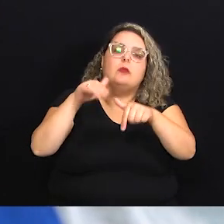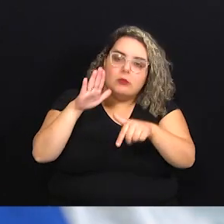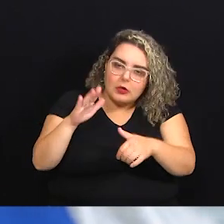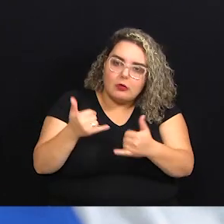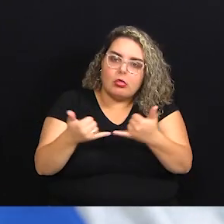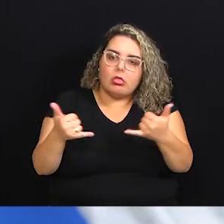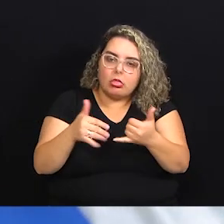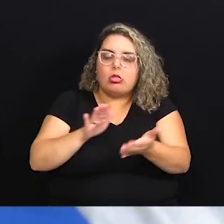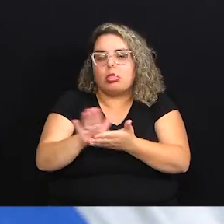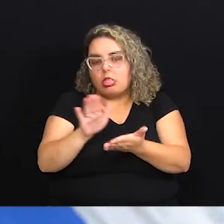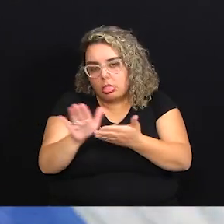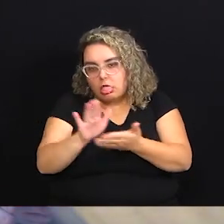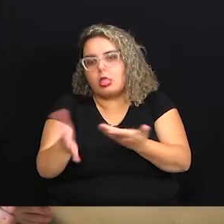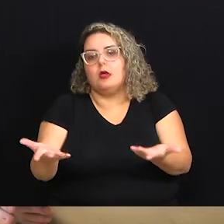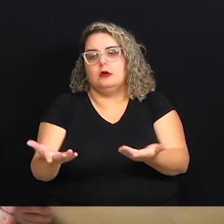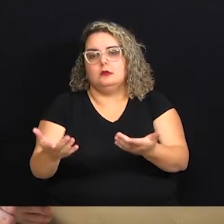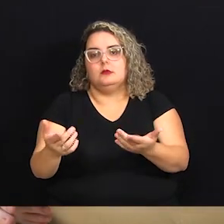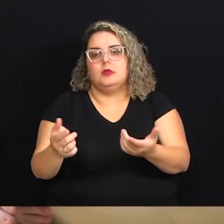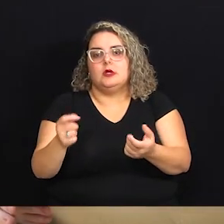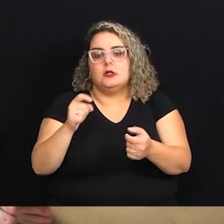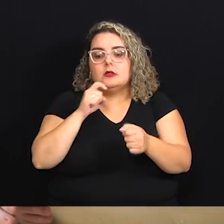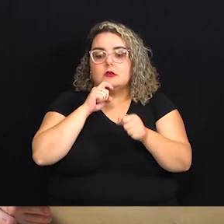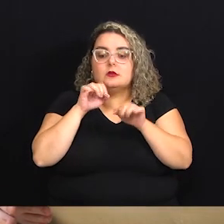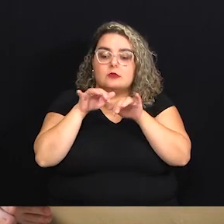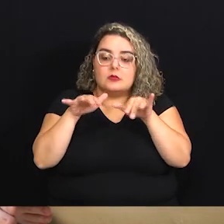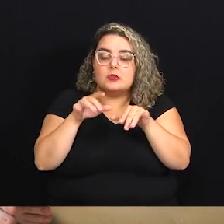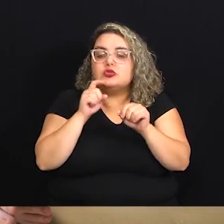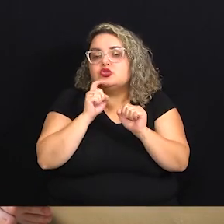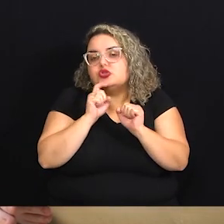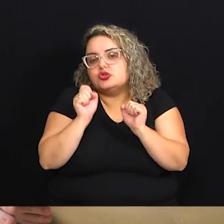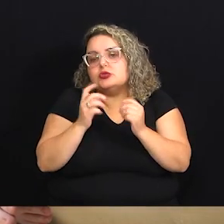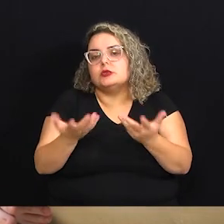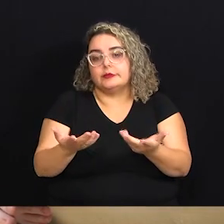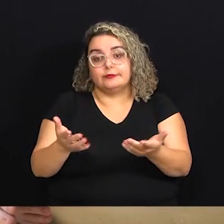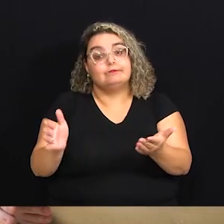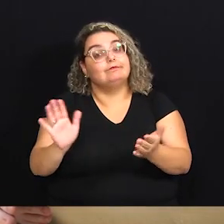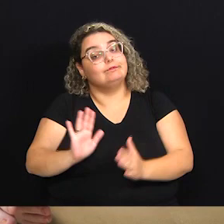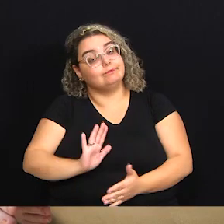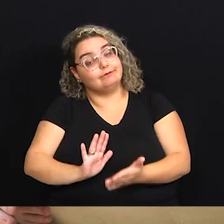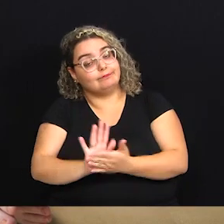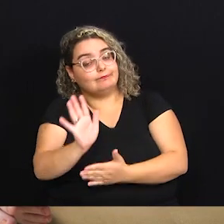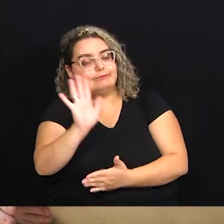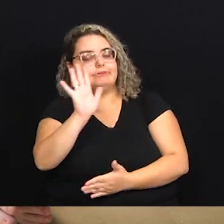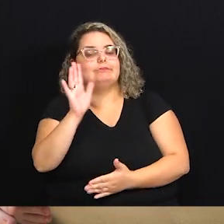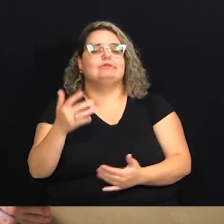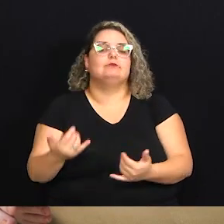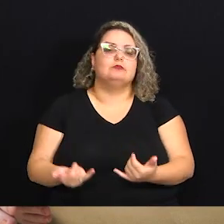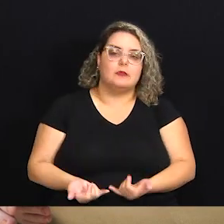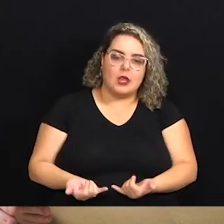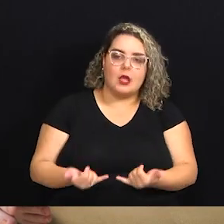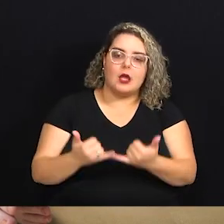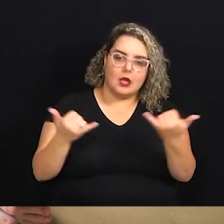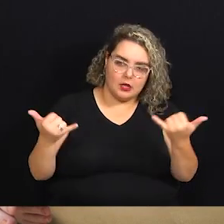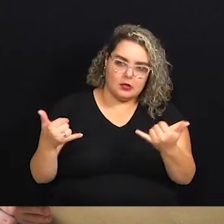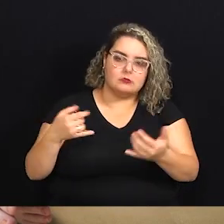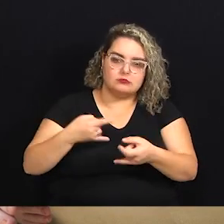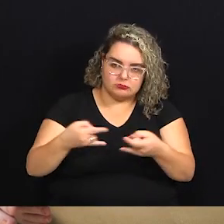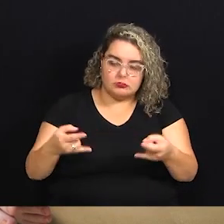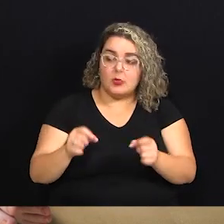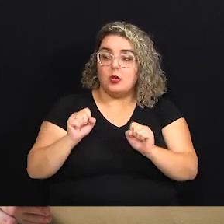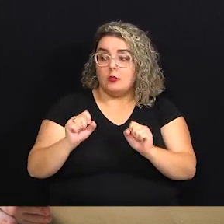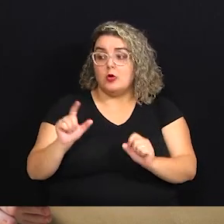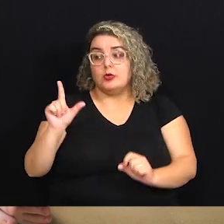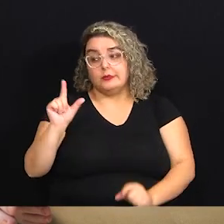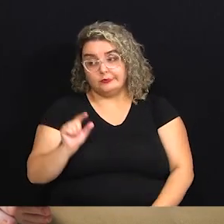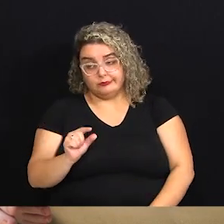trabalhar mais para conseguir fazer com que o ar saia. E aí isso acaba gastando mais energia, você